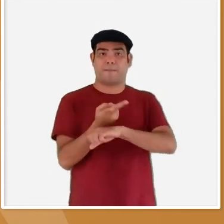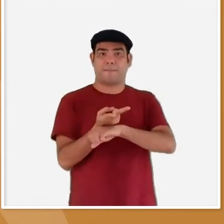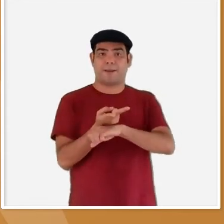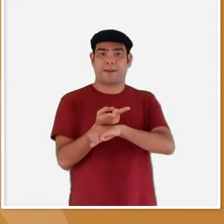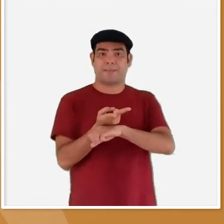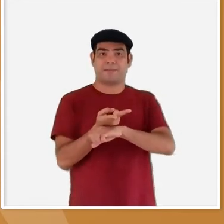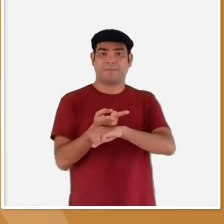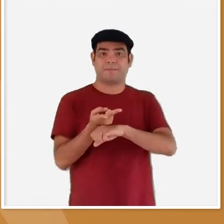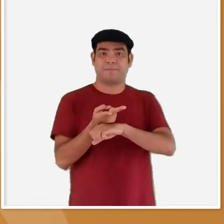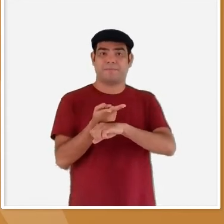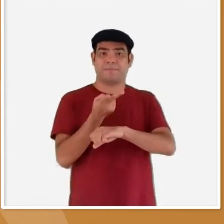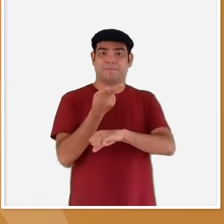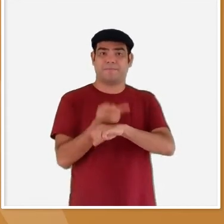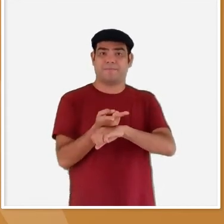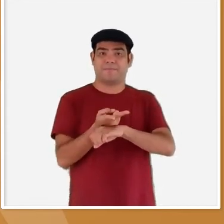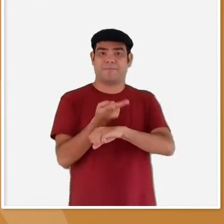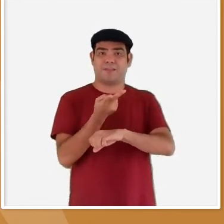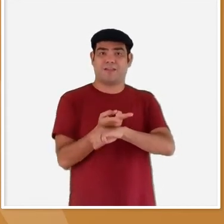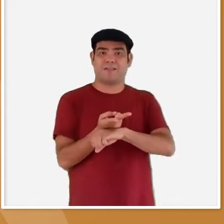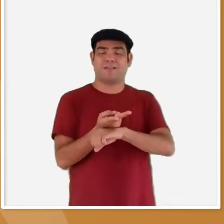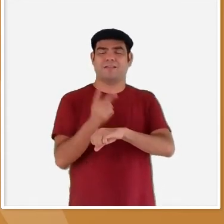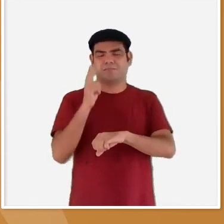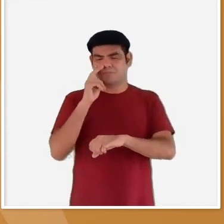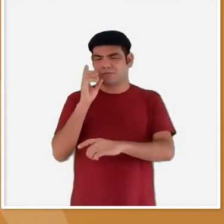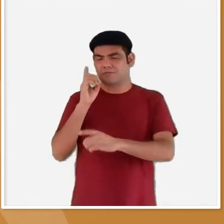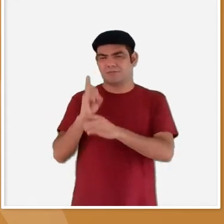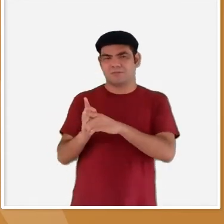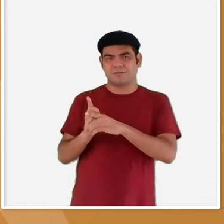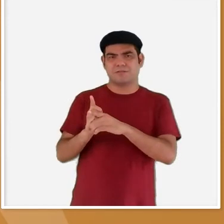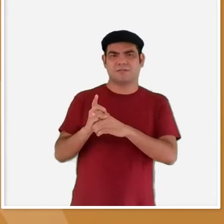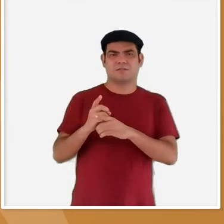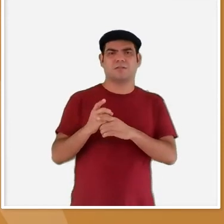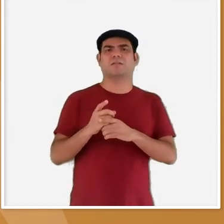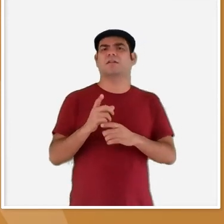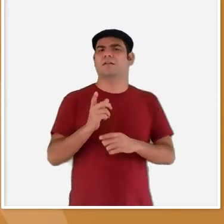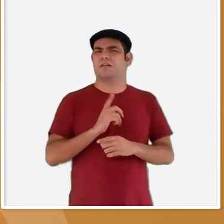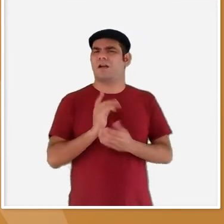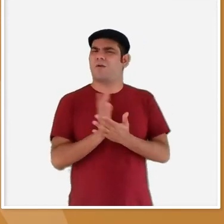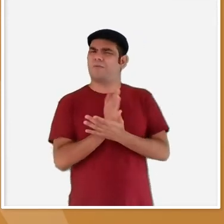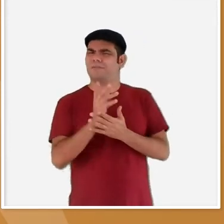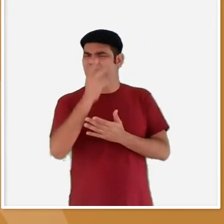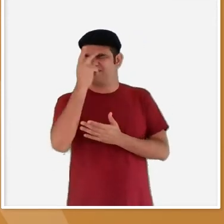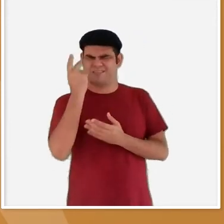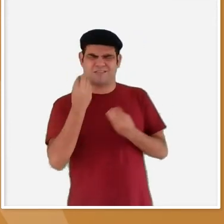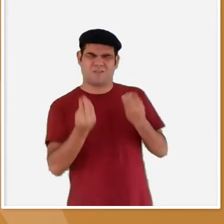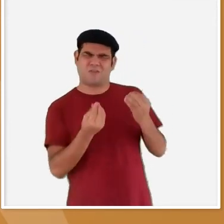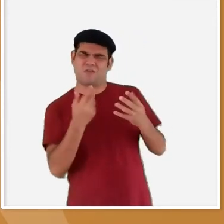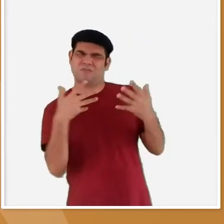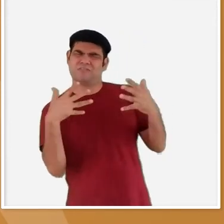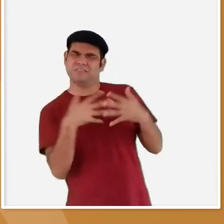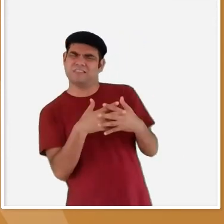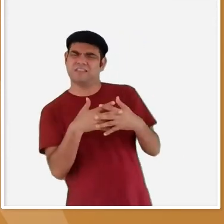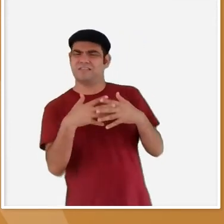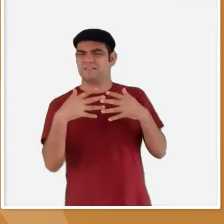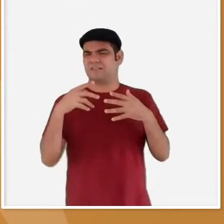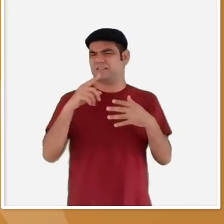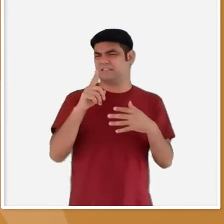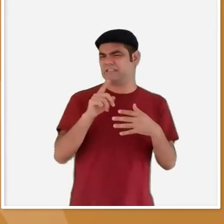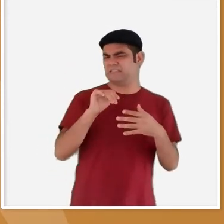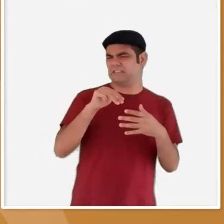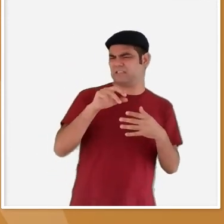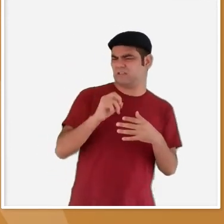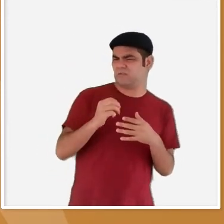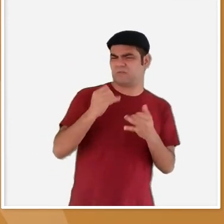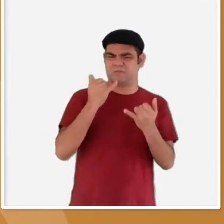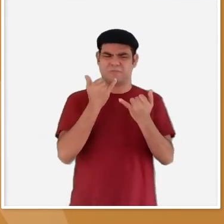para a gente identificar, porque muita gente faz confusão na prata com zinco por serem semelhantes quando eles já